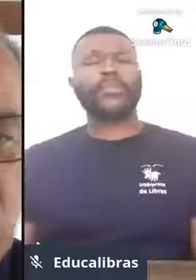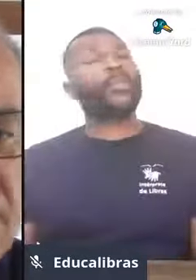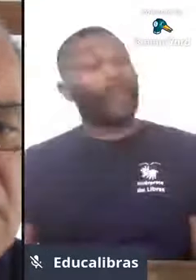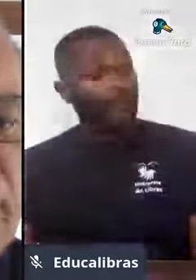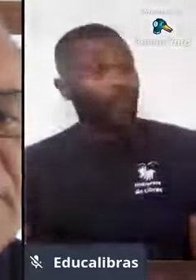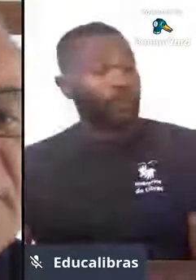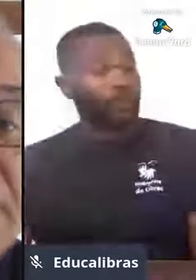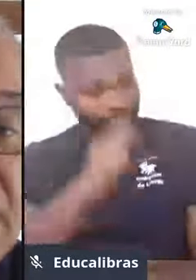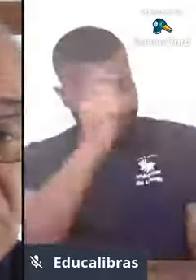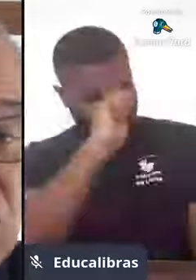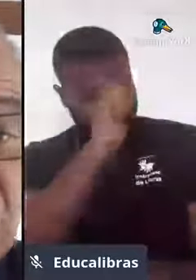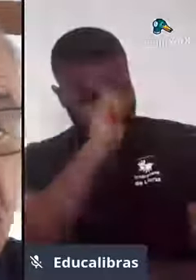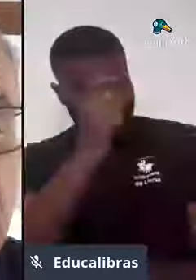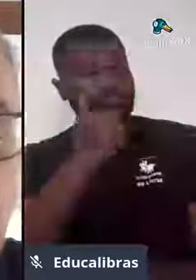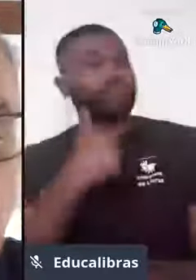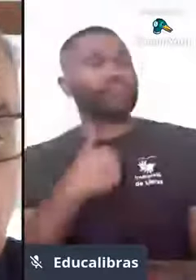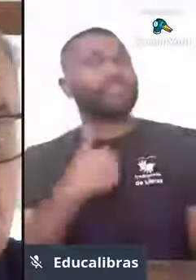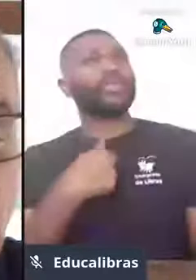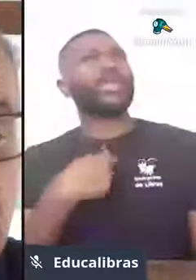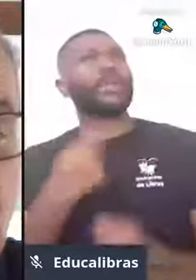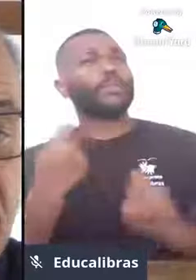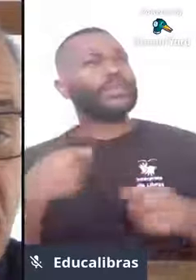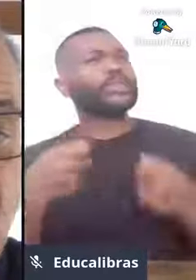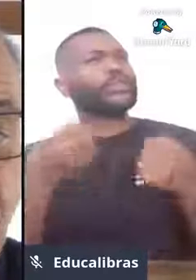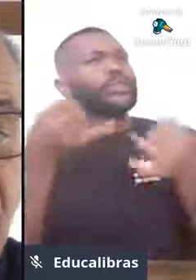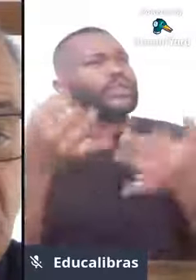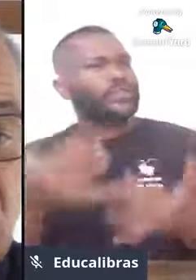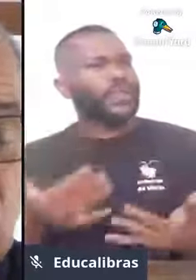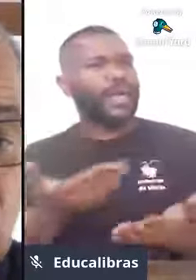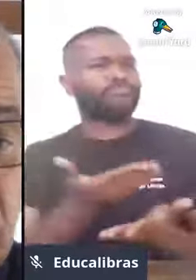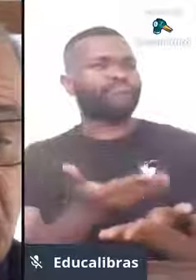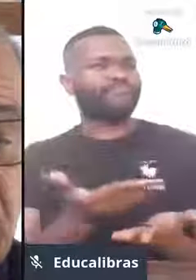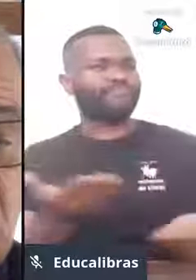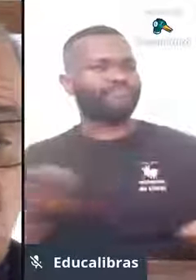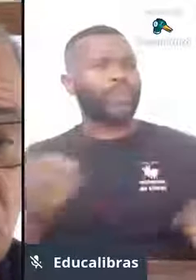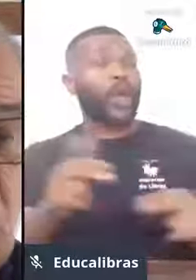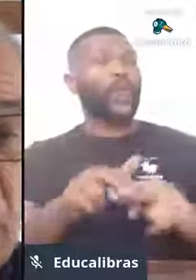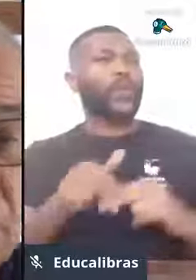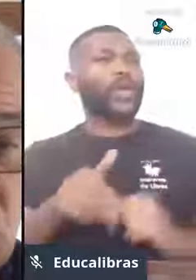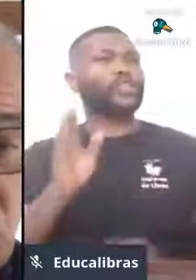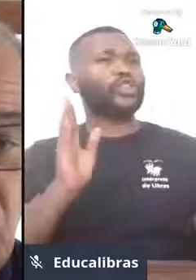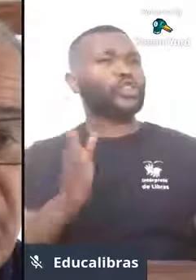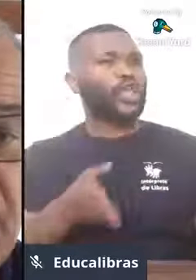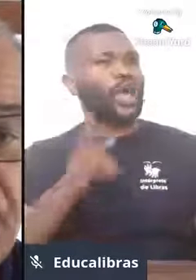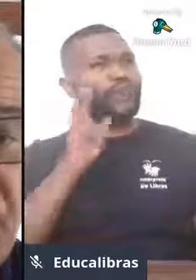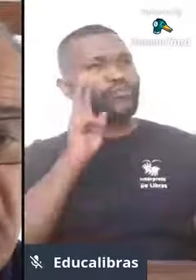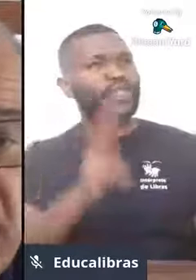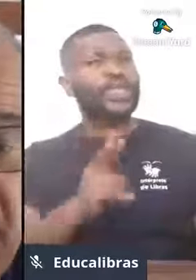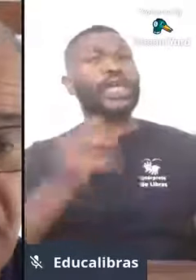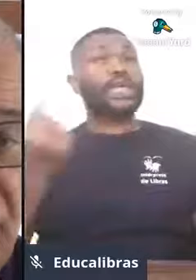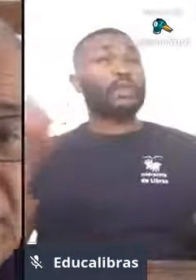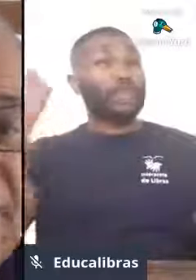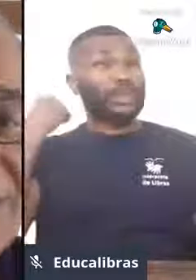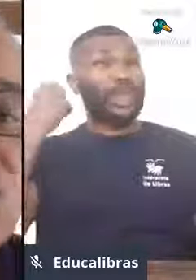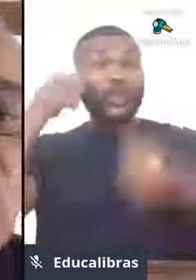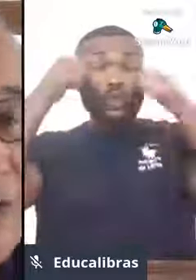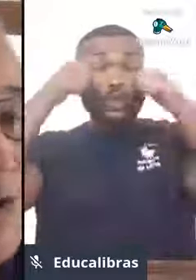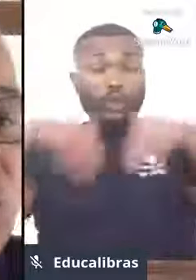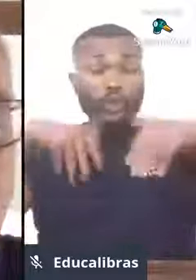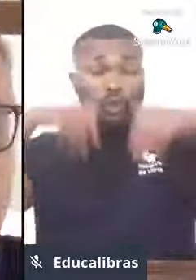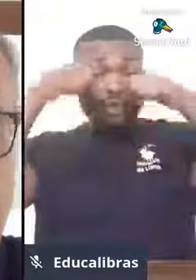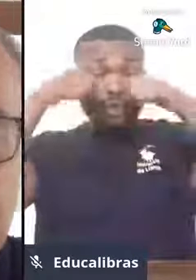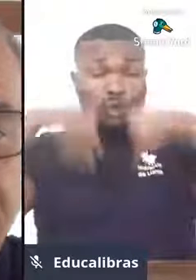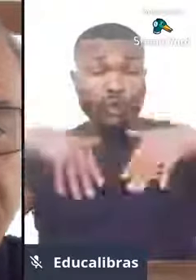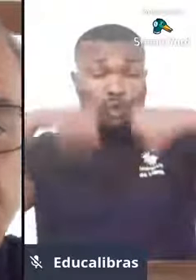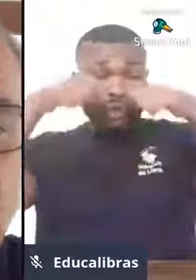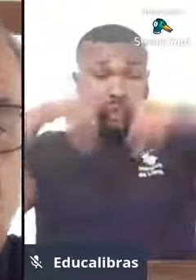coisa que precisa ser dita para as pessoas, porque eu também ouvi isso e chorei 24 horas quando eu ouvi. É a verdade jogada na